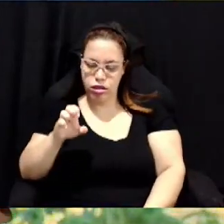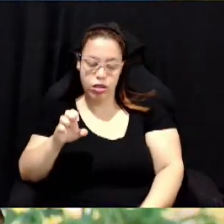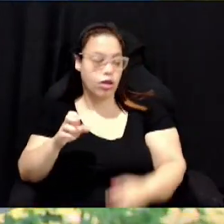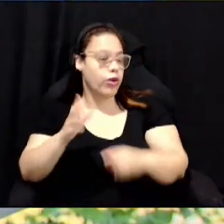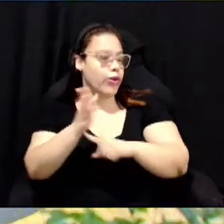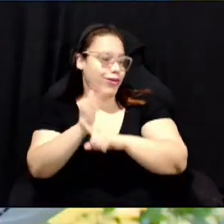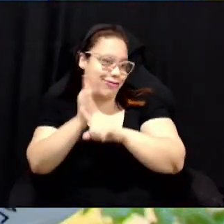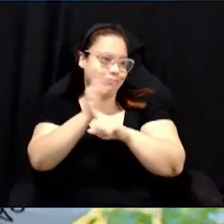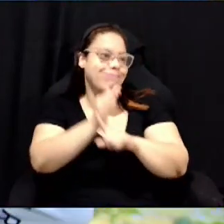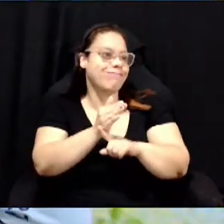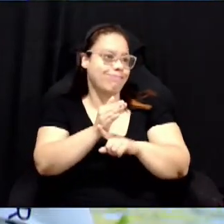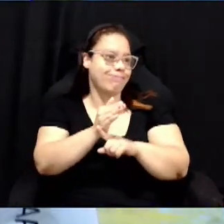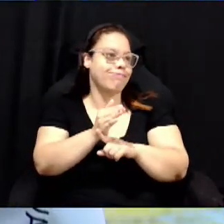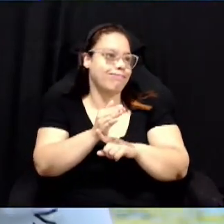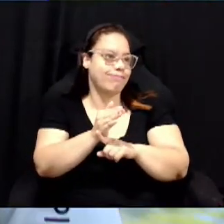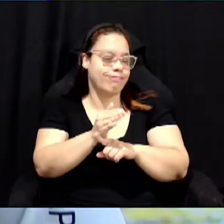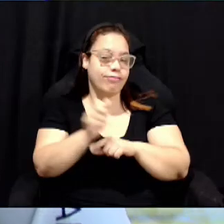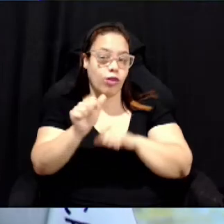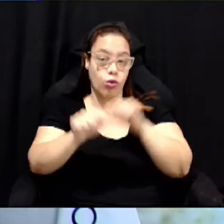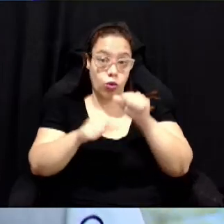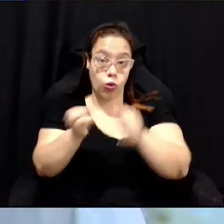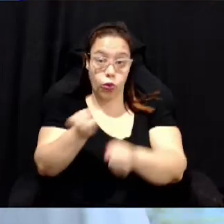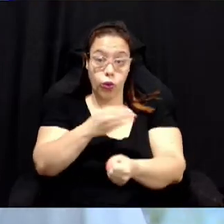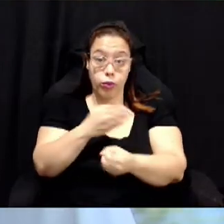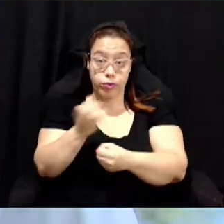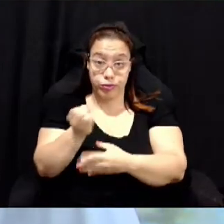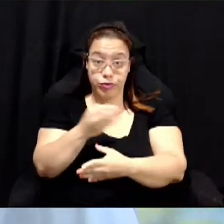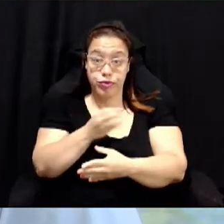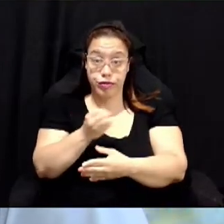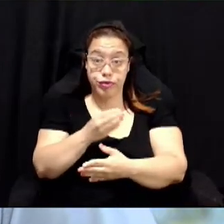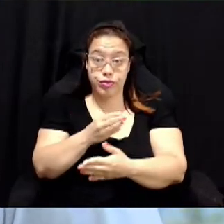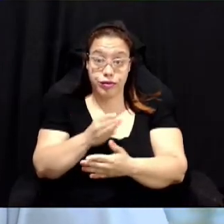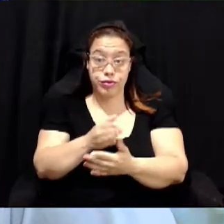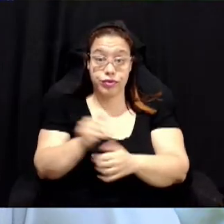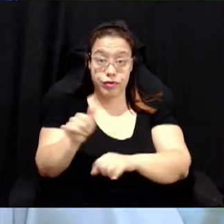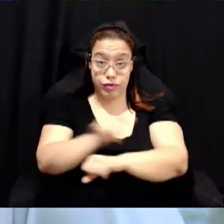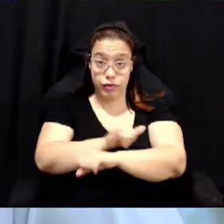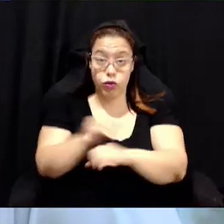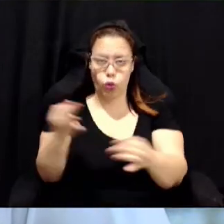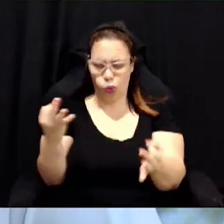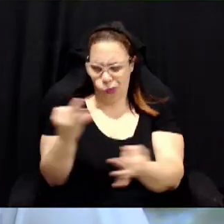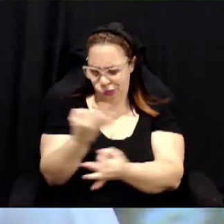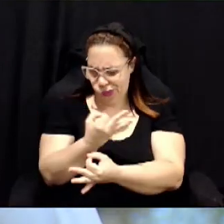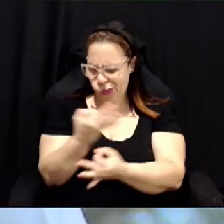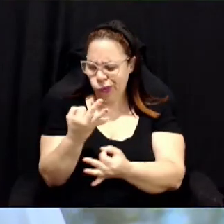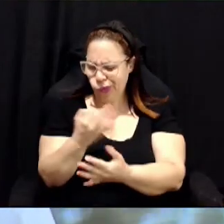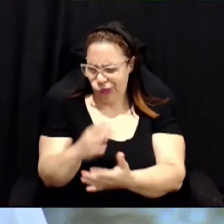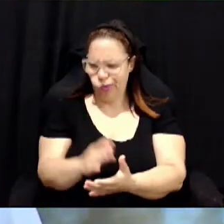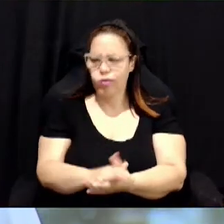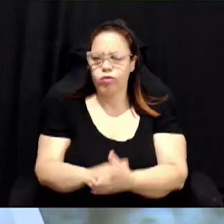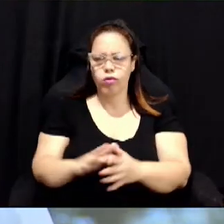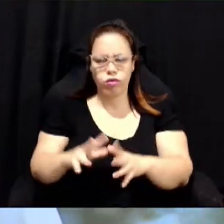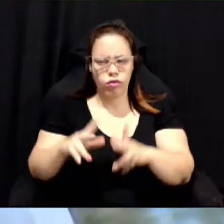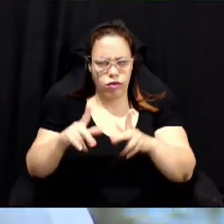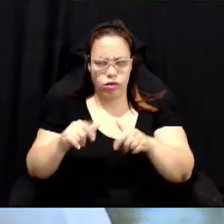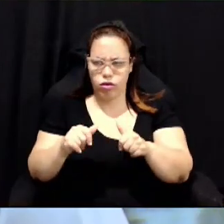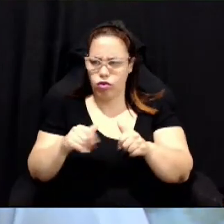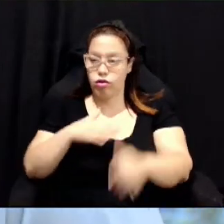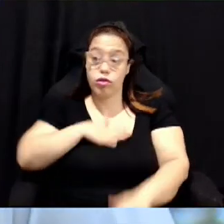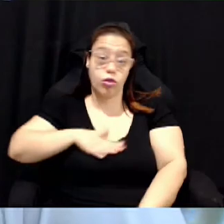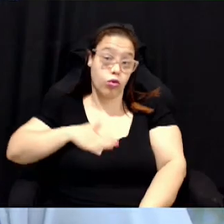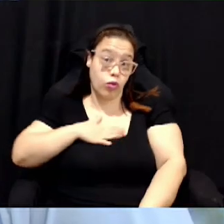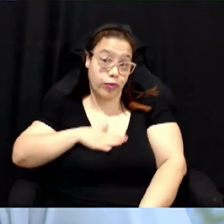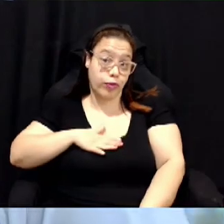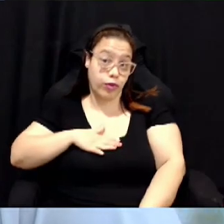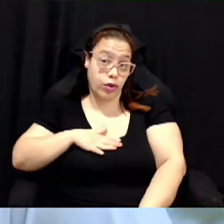material foi inovado, né, nós temos equipamentos hoje de alta qualidade, né, e para todos os tipos, para todos os gostos, para todos os